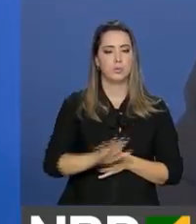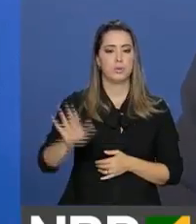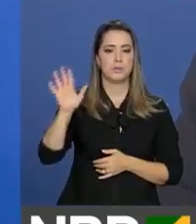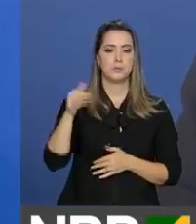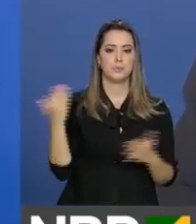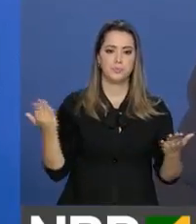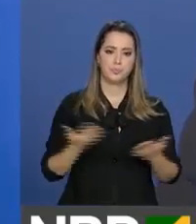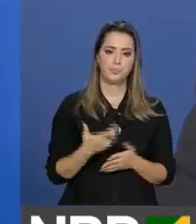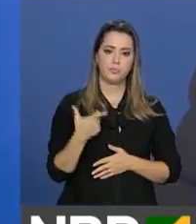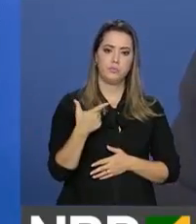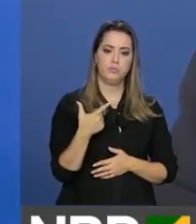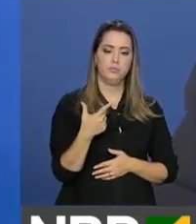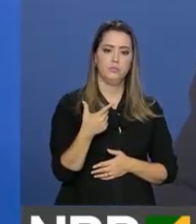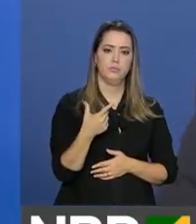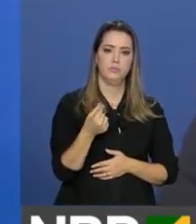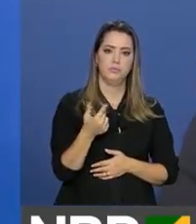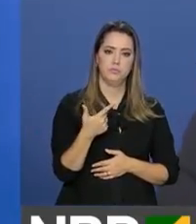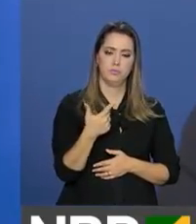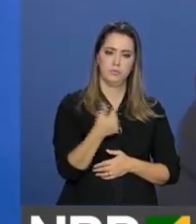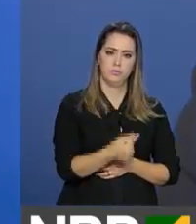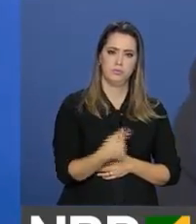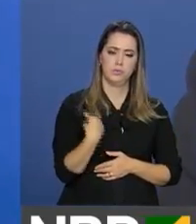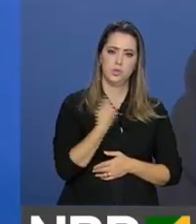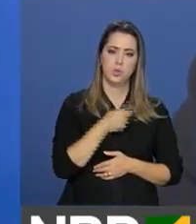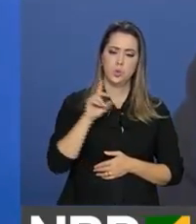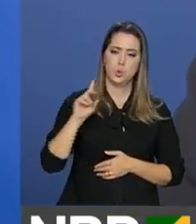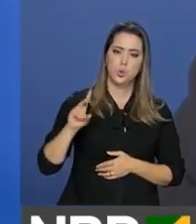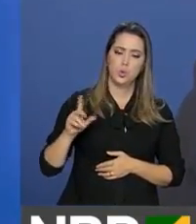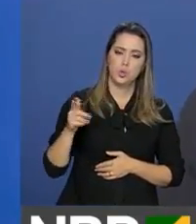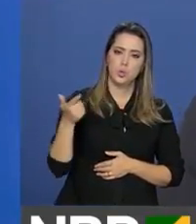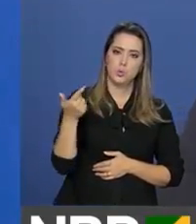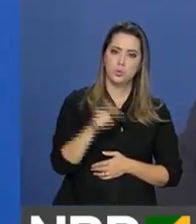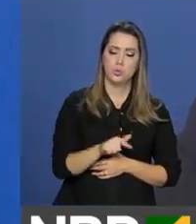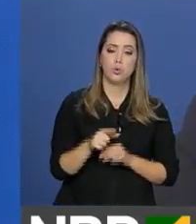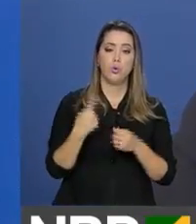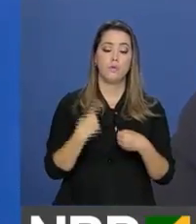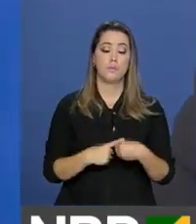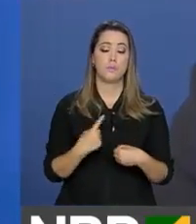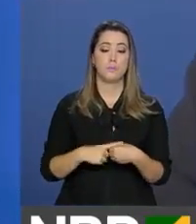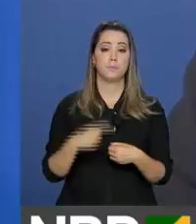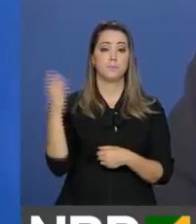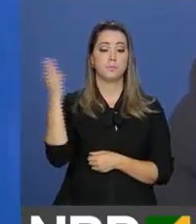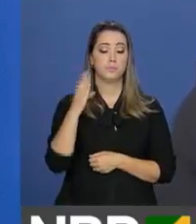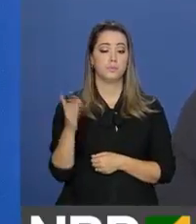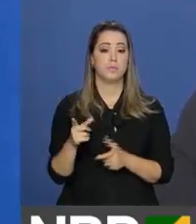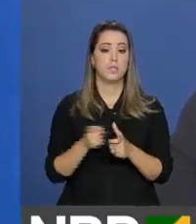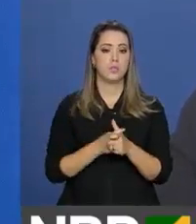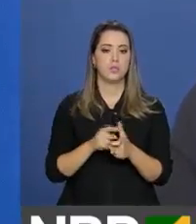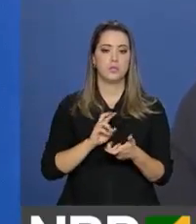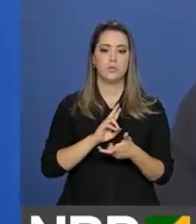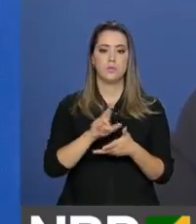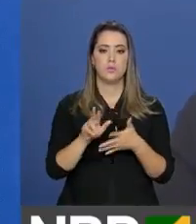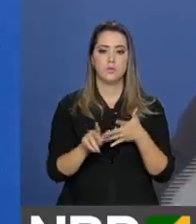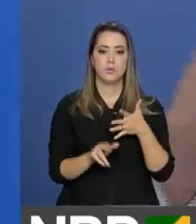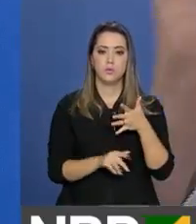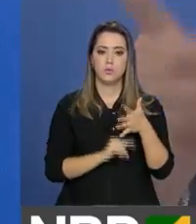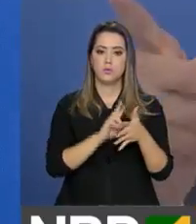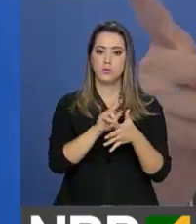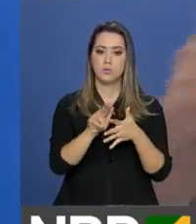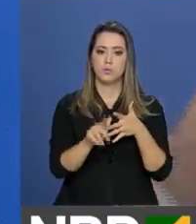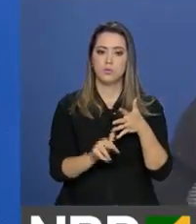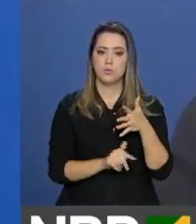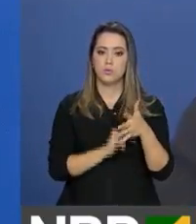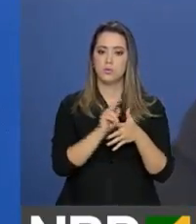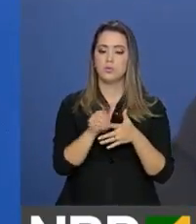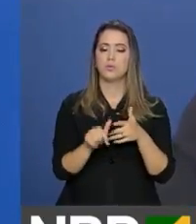em 2017, novamente se pôs a questão dos municípios brasileiros. com dívidas as mais variadas.